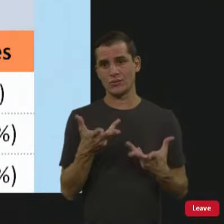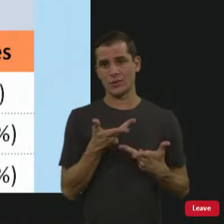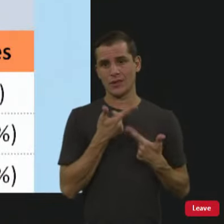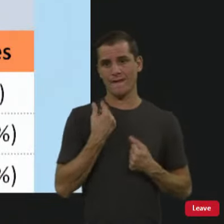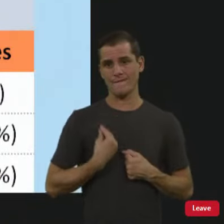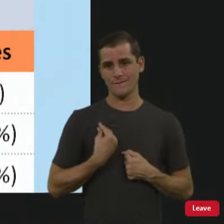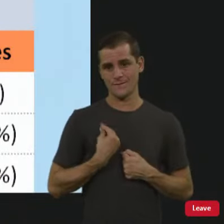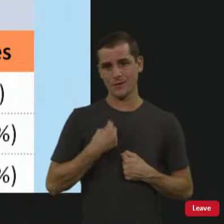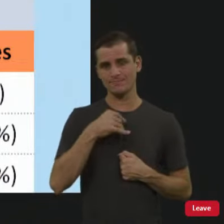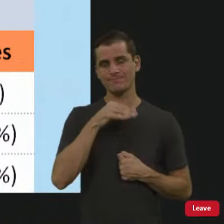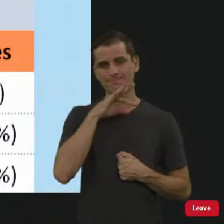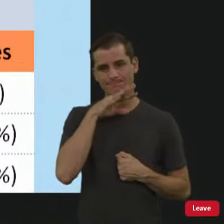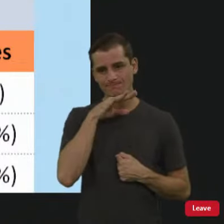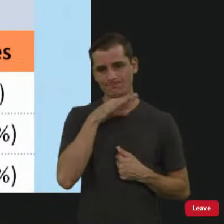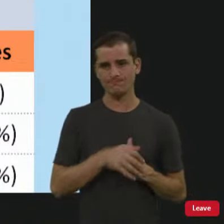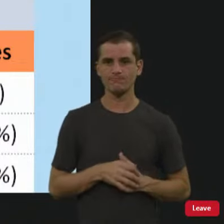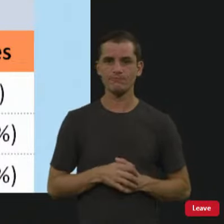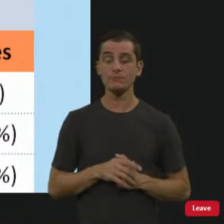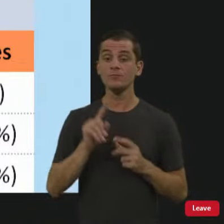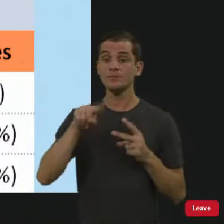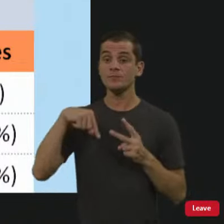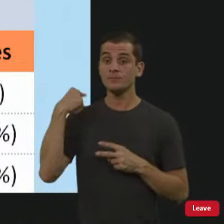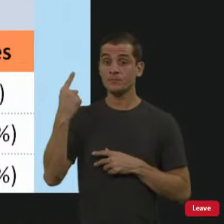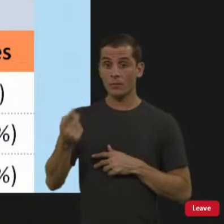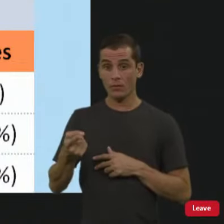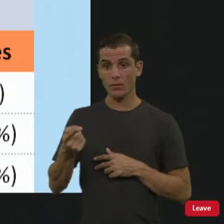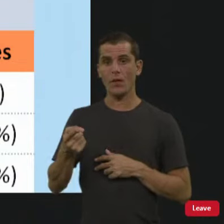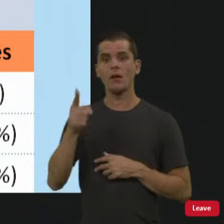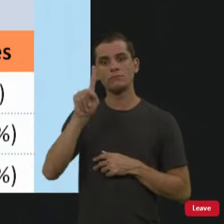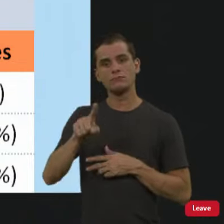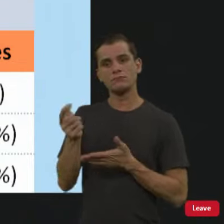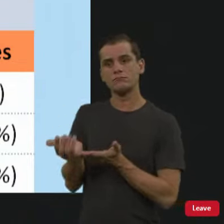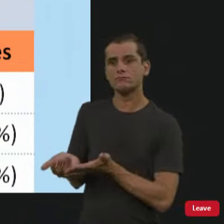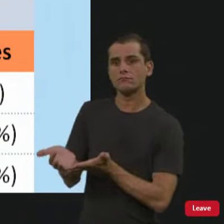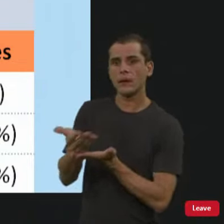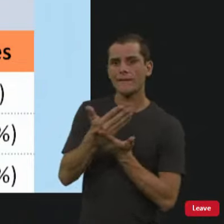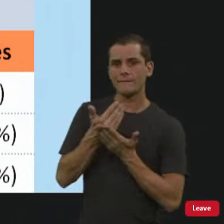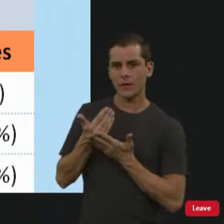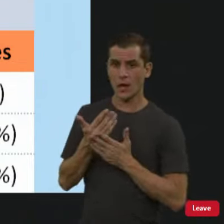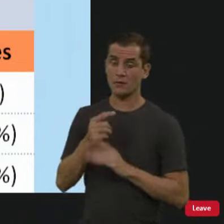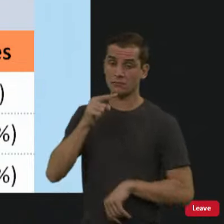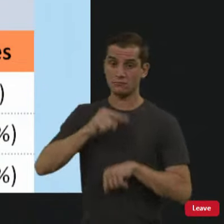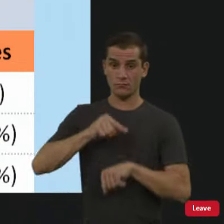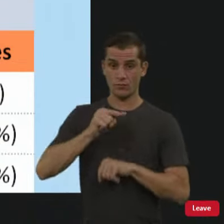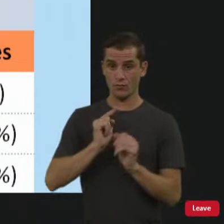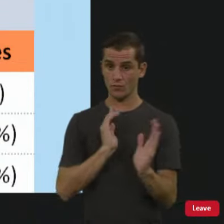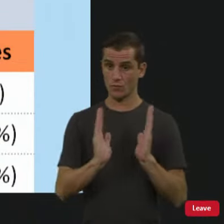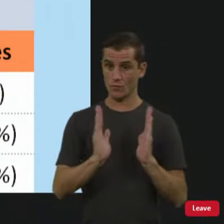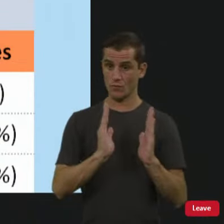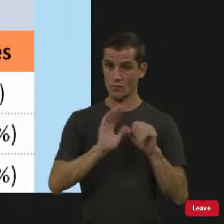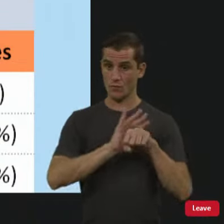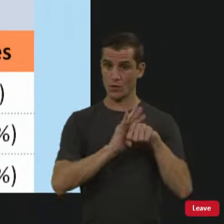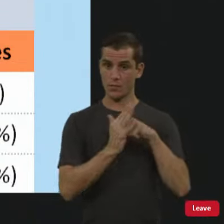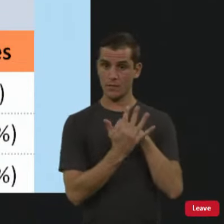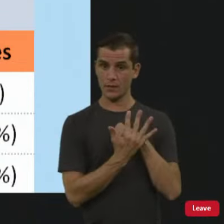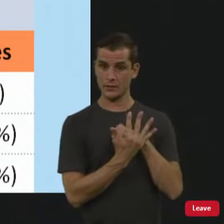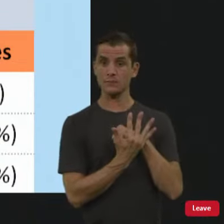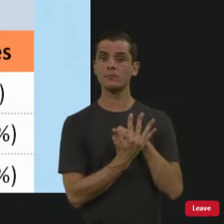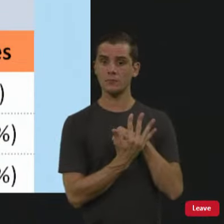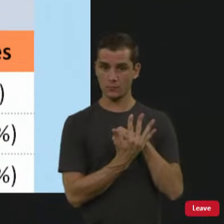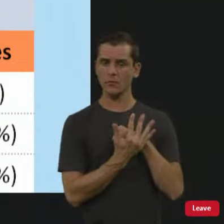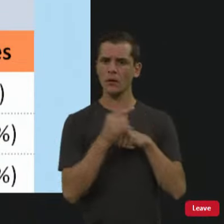Esse aqui é um outro levantamento logo depois durante a pandemia, né? Esse aqui foi mais para a gente ver um pouco como é